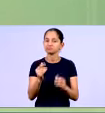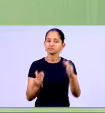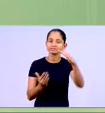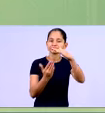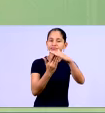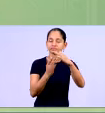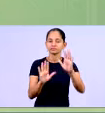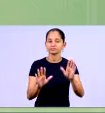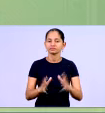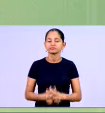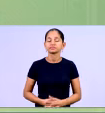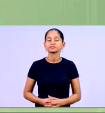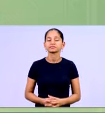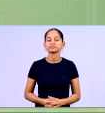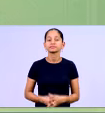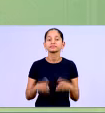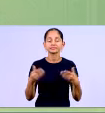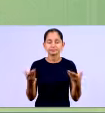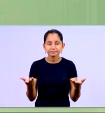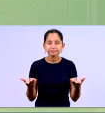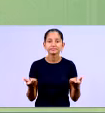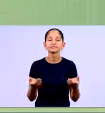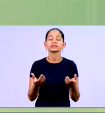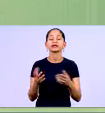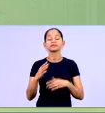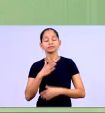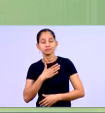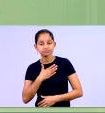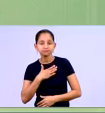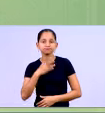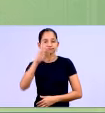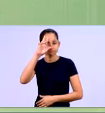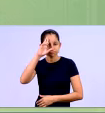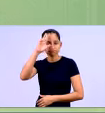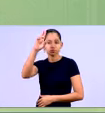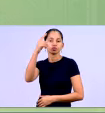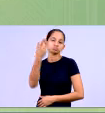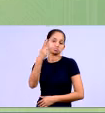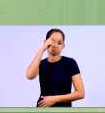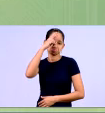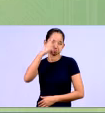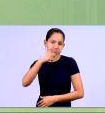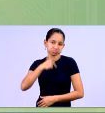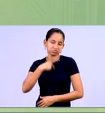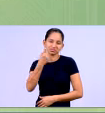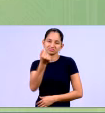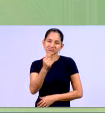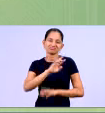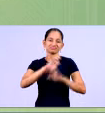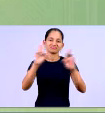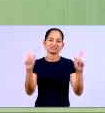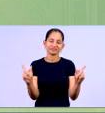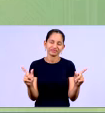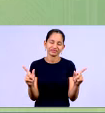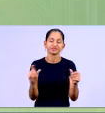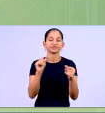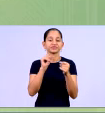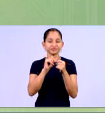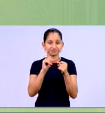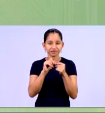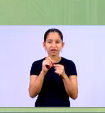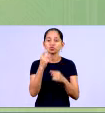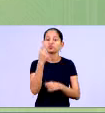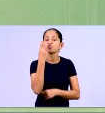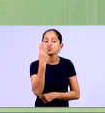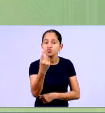E aí, para o empresário individual, os valores são diferentes, tá? Empresário